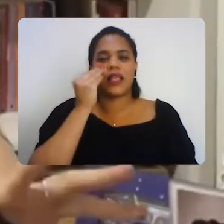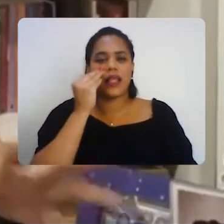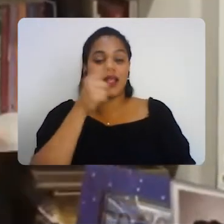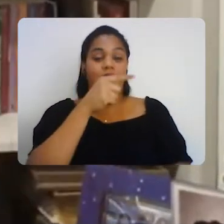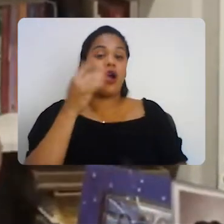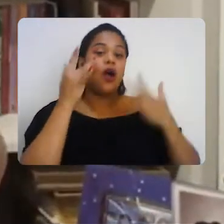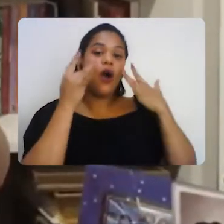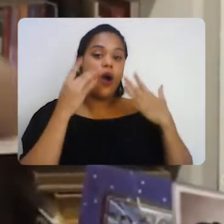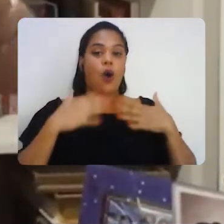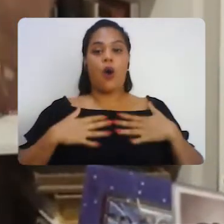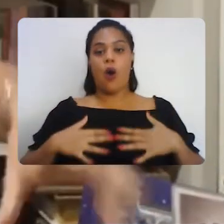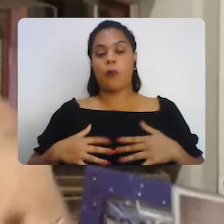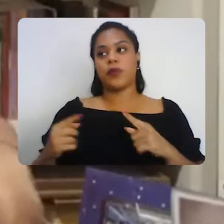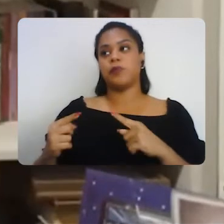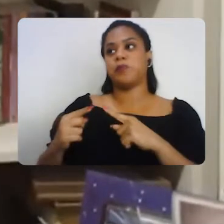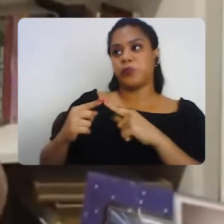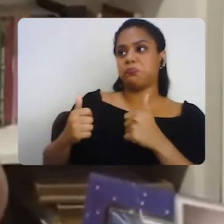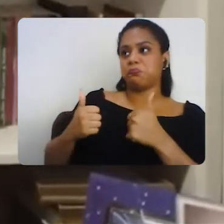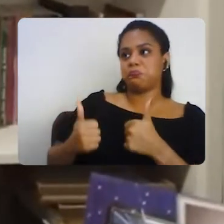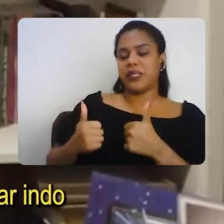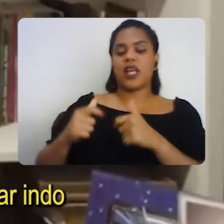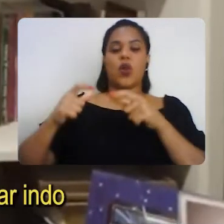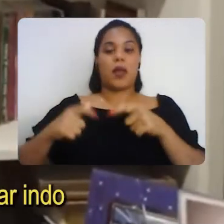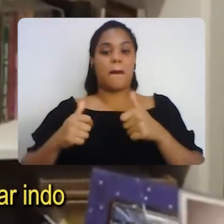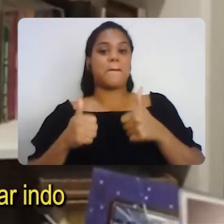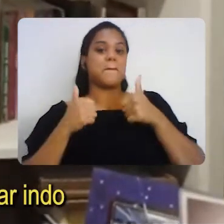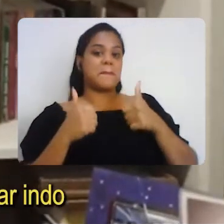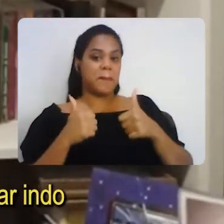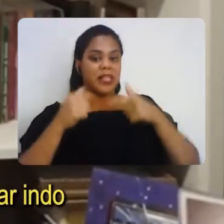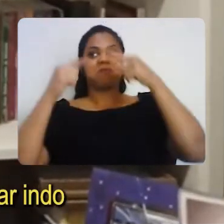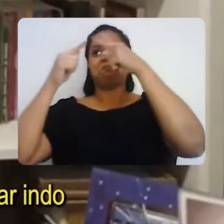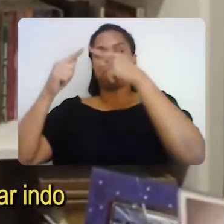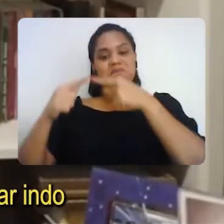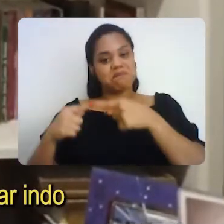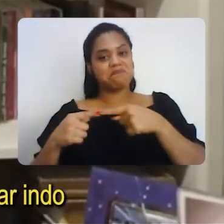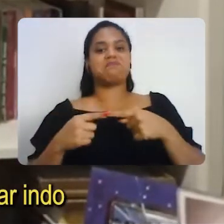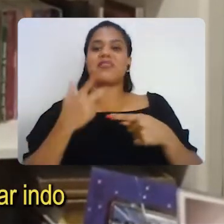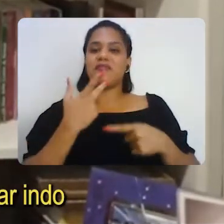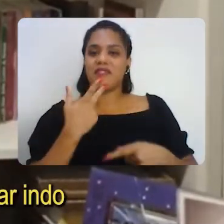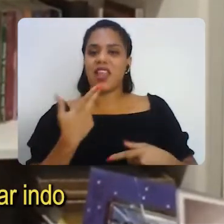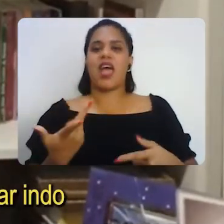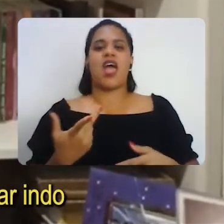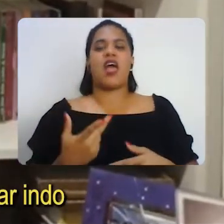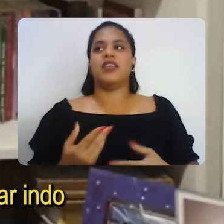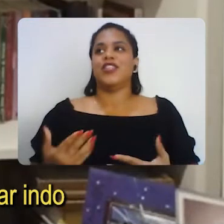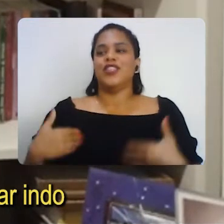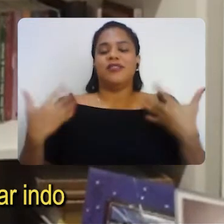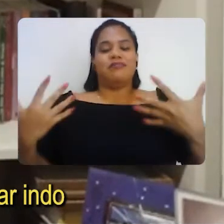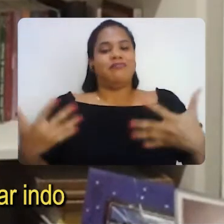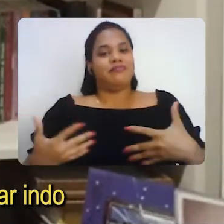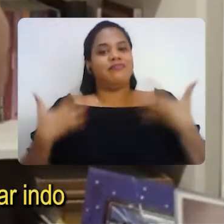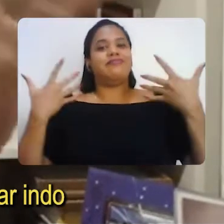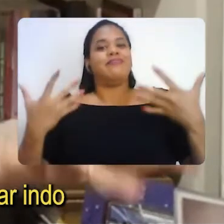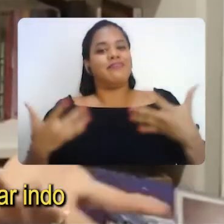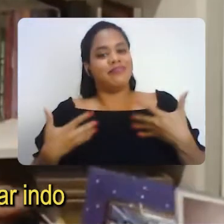fazendo teste nas cenas, olha, o figurino funcionou bem, o cenário tá dando certo. Então isso foi um combustível